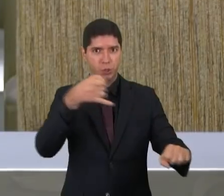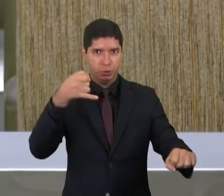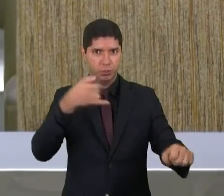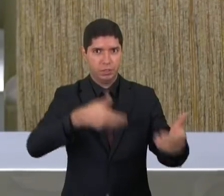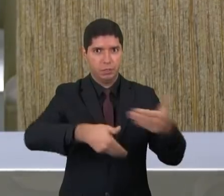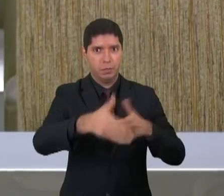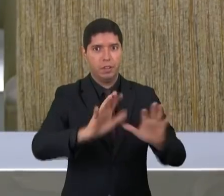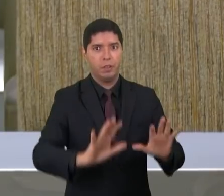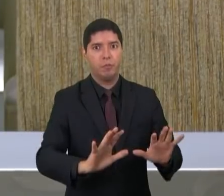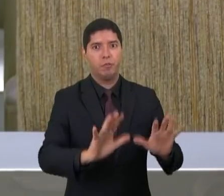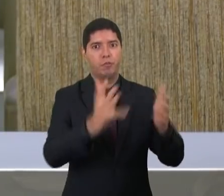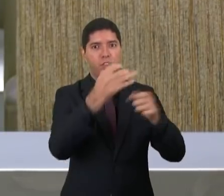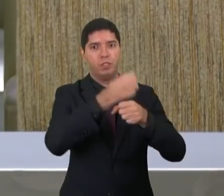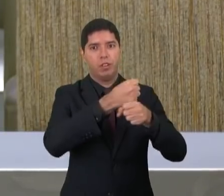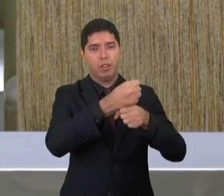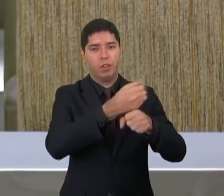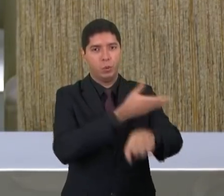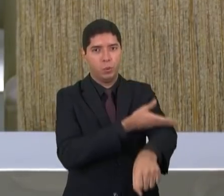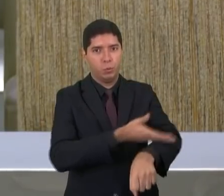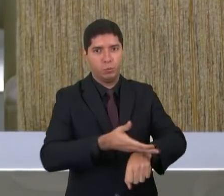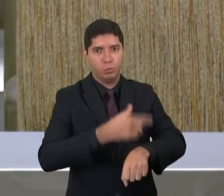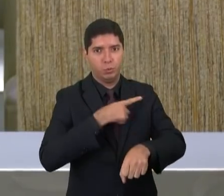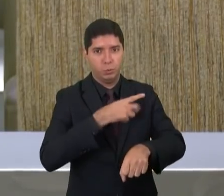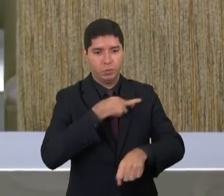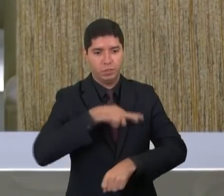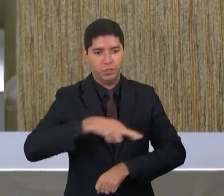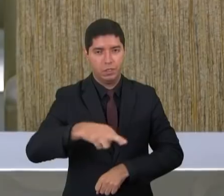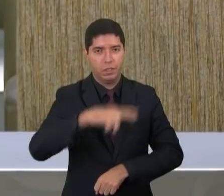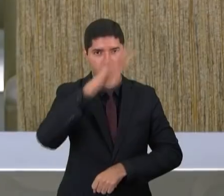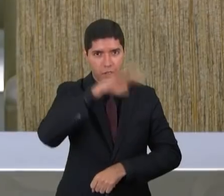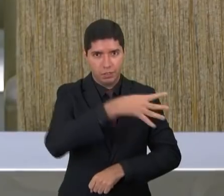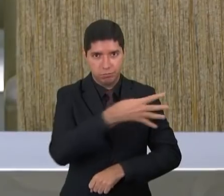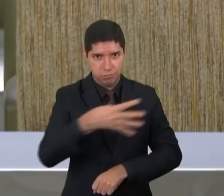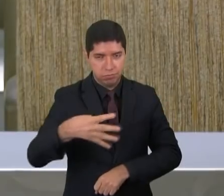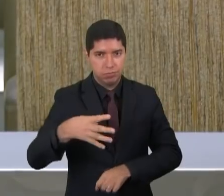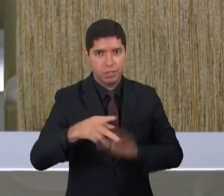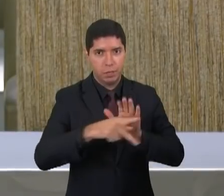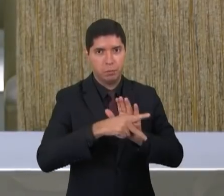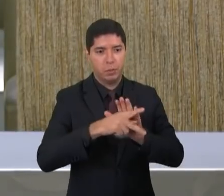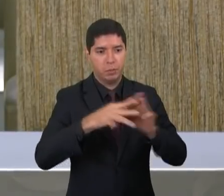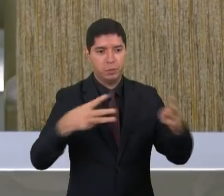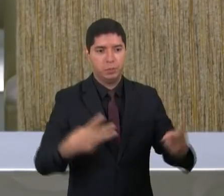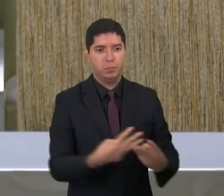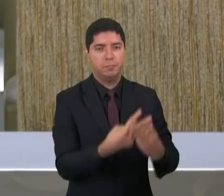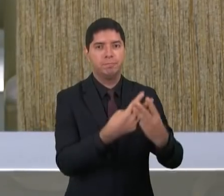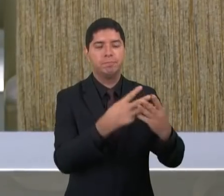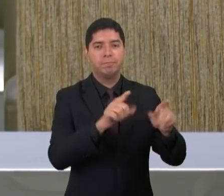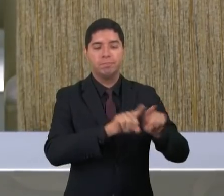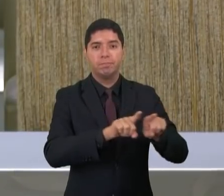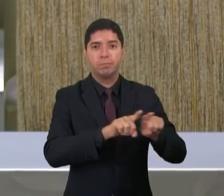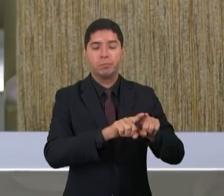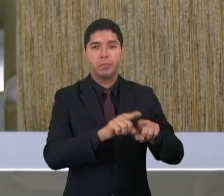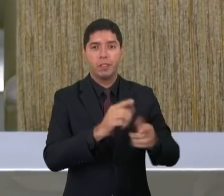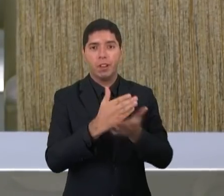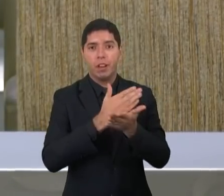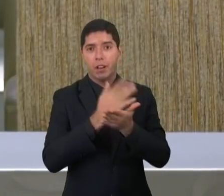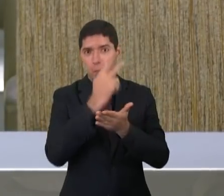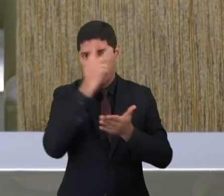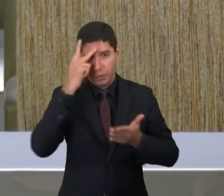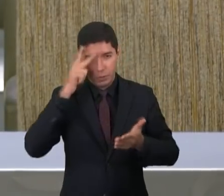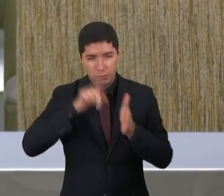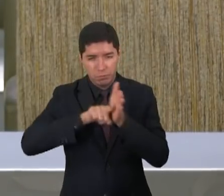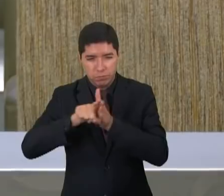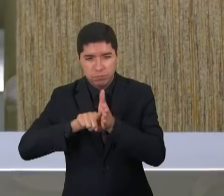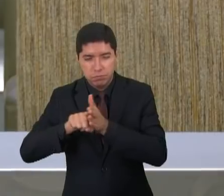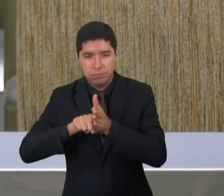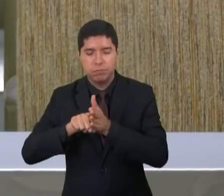festas anuais que existiam no calendário judaico. Então, alguns estudiosos afirmam que durante